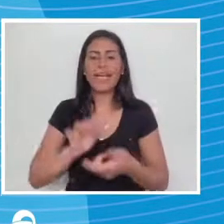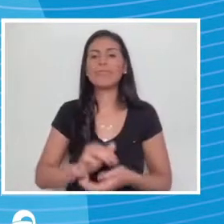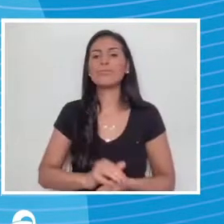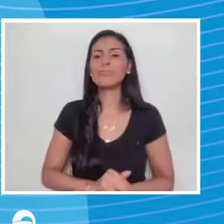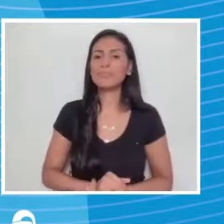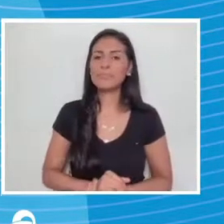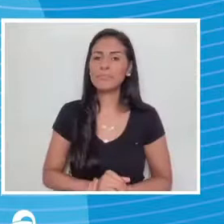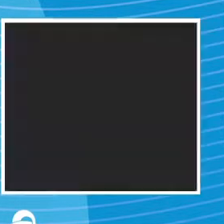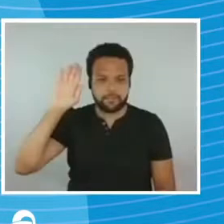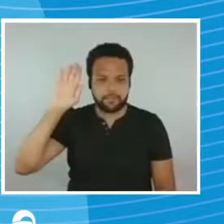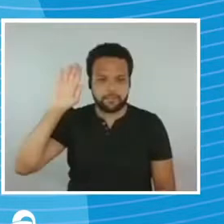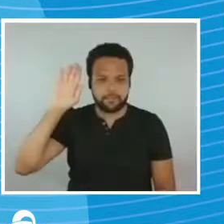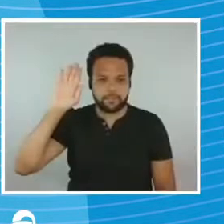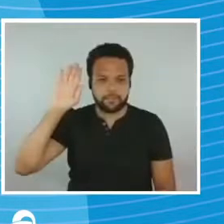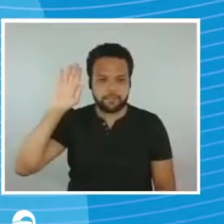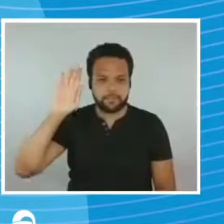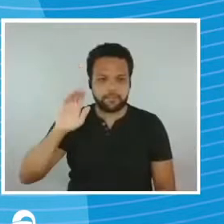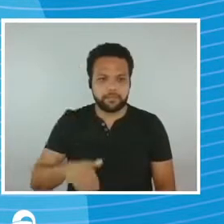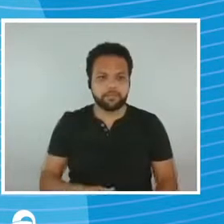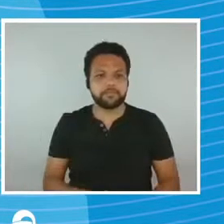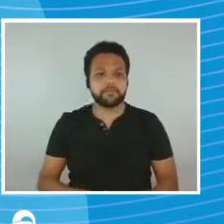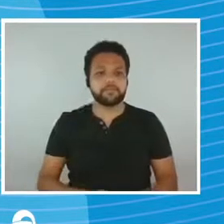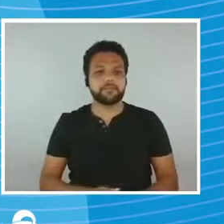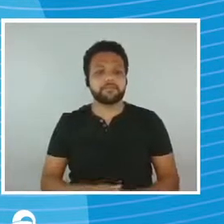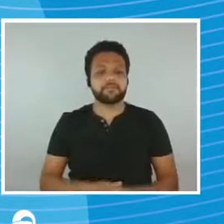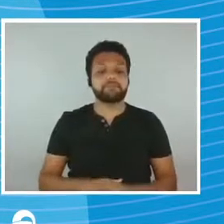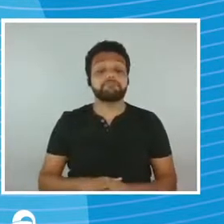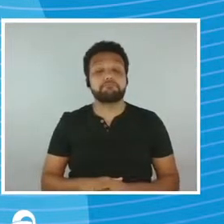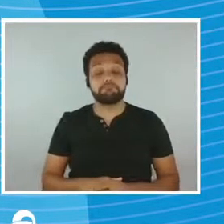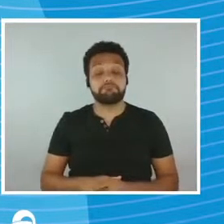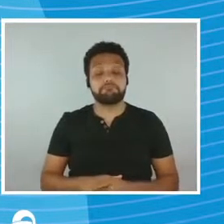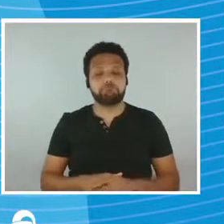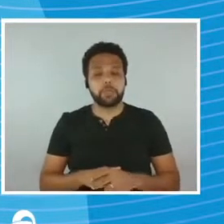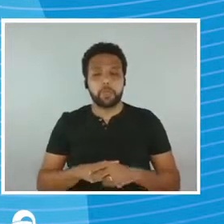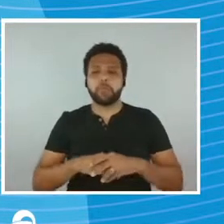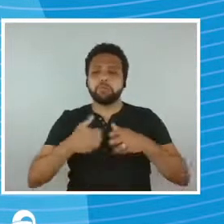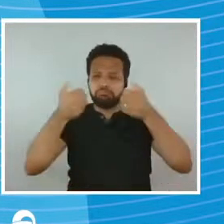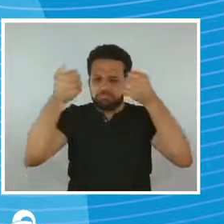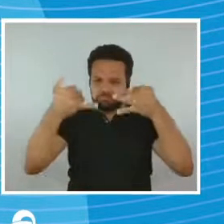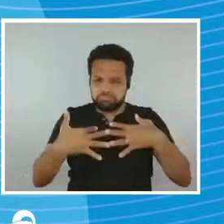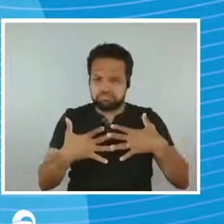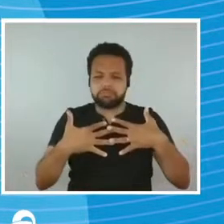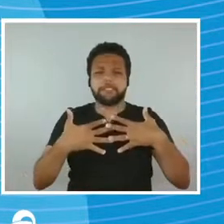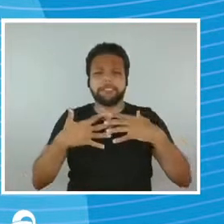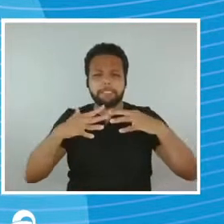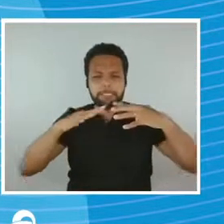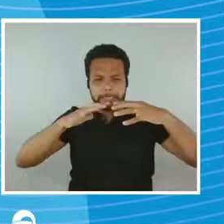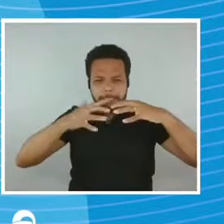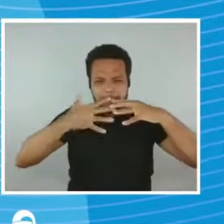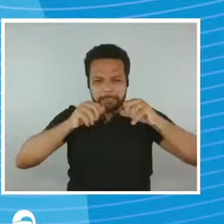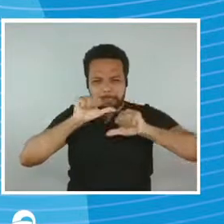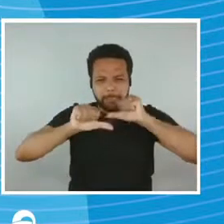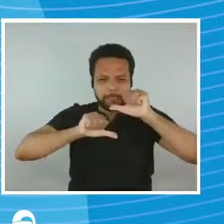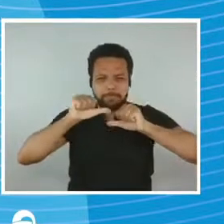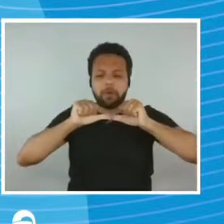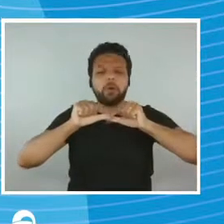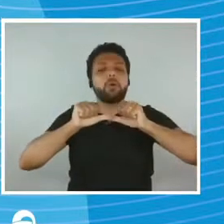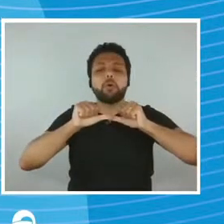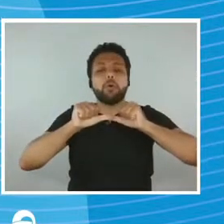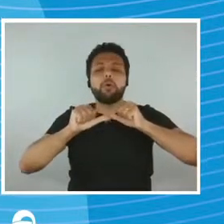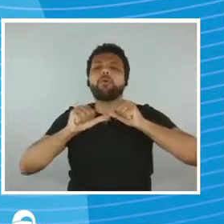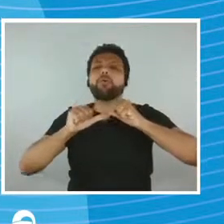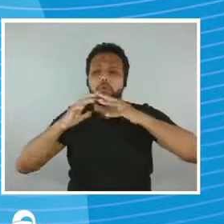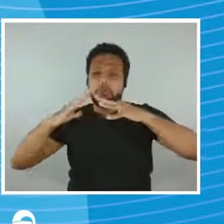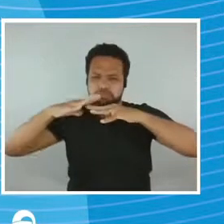informação, essa transformação análogo-digital que acontece aqui é encaminhada para o segundo neurônio.